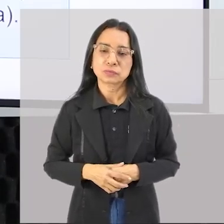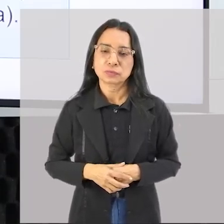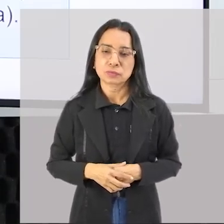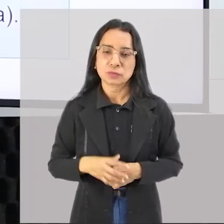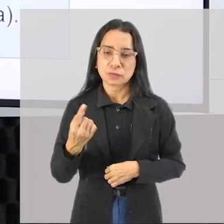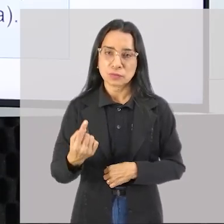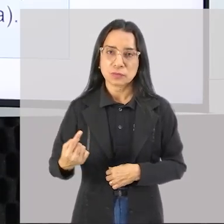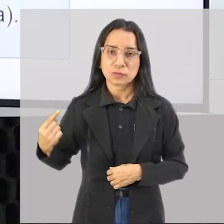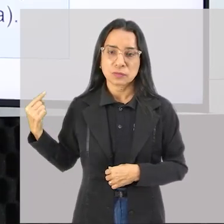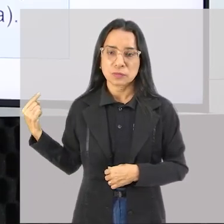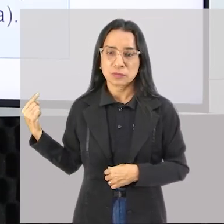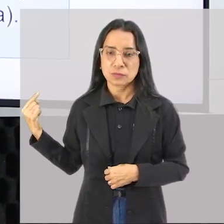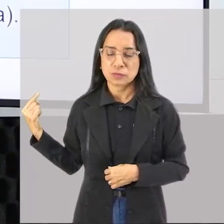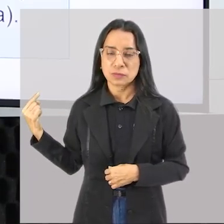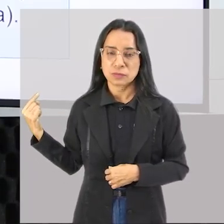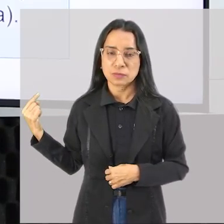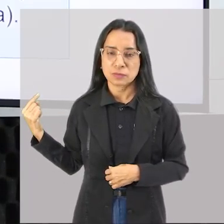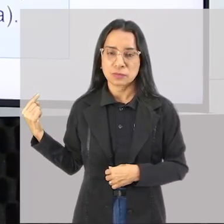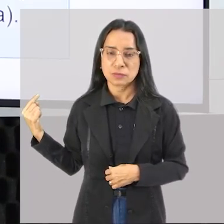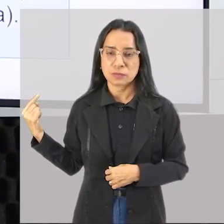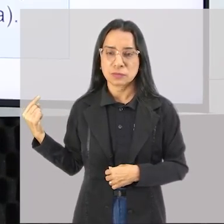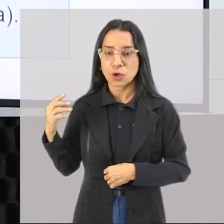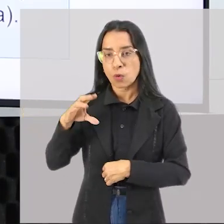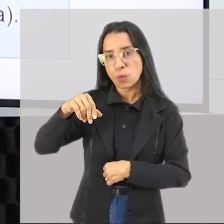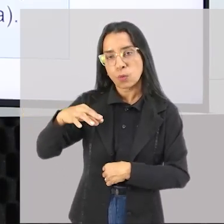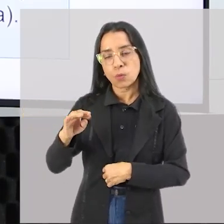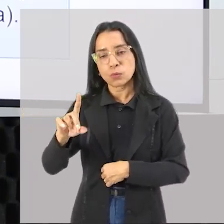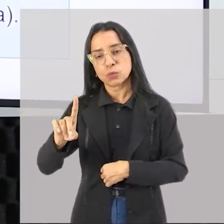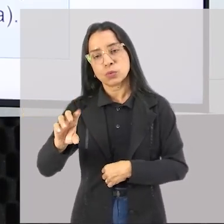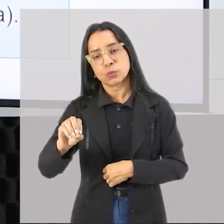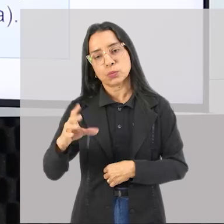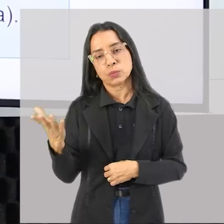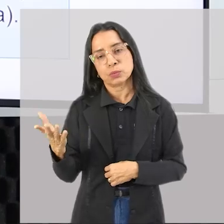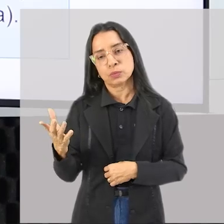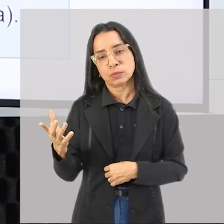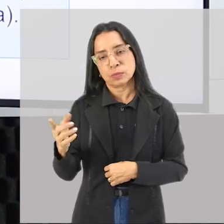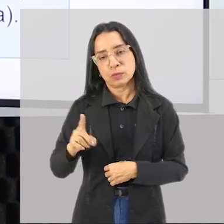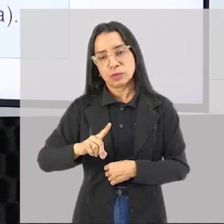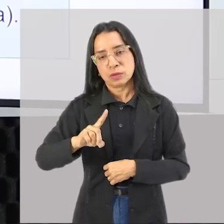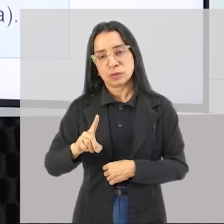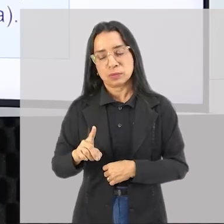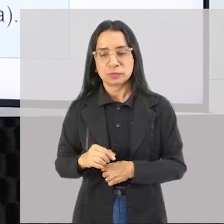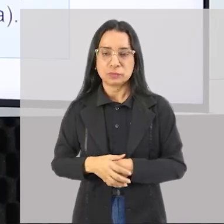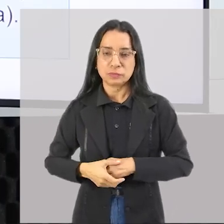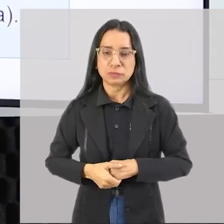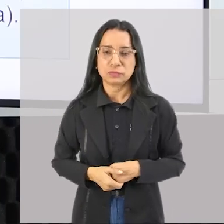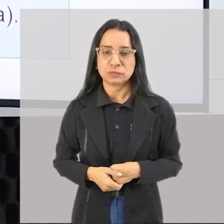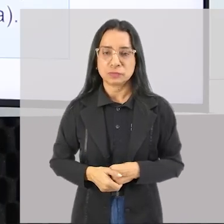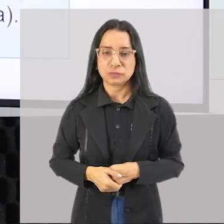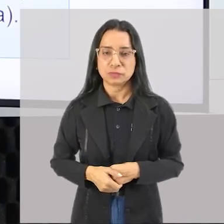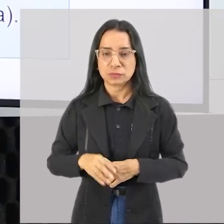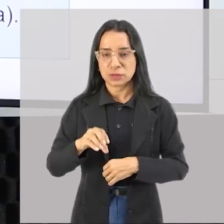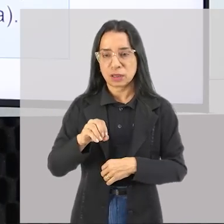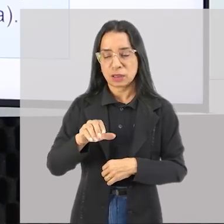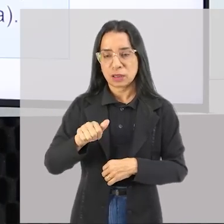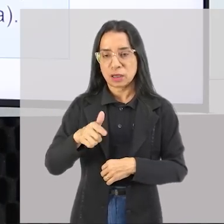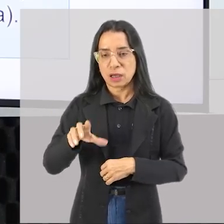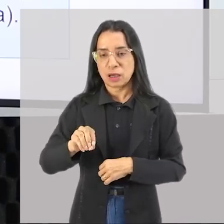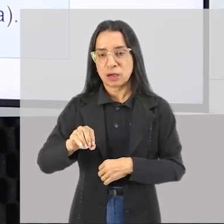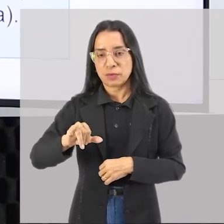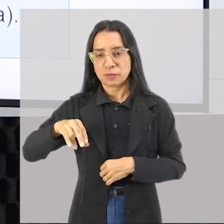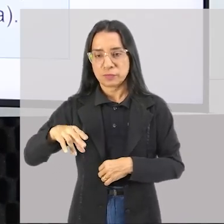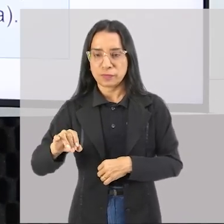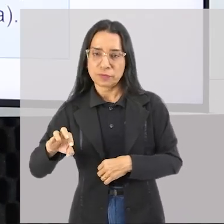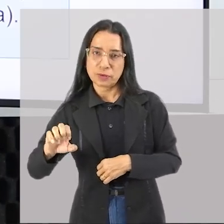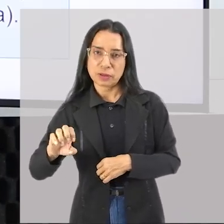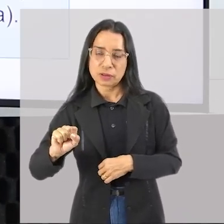adversativa. However, contudo, todavia, entretanto. Instead of, ao invés